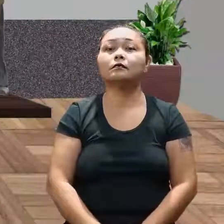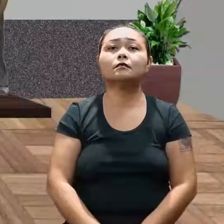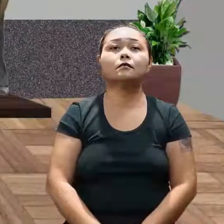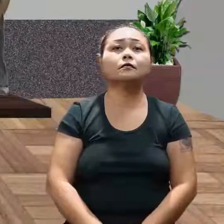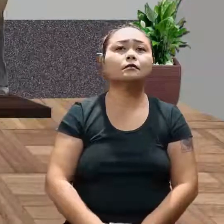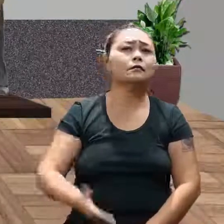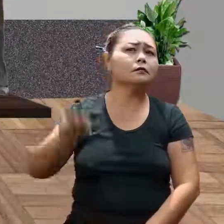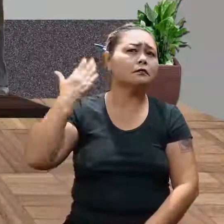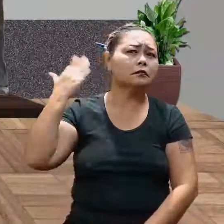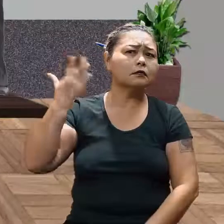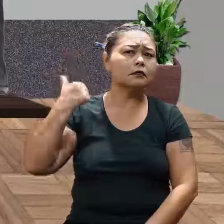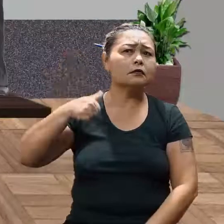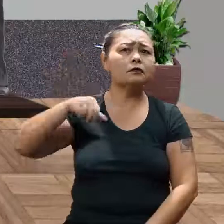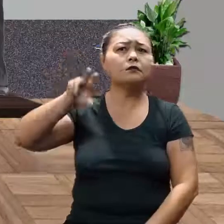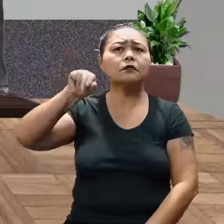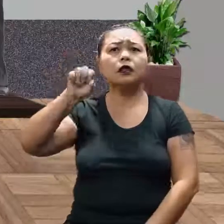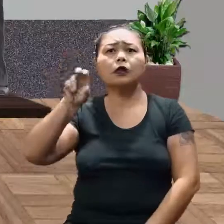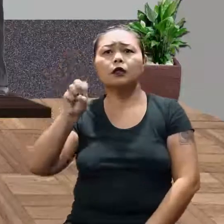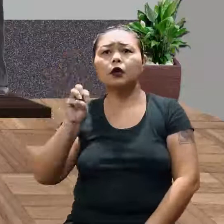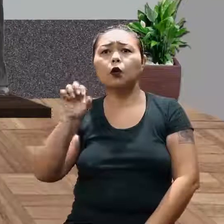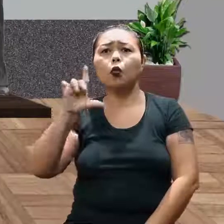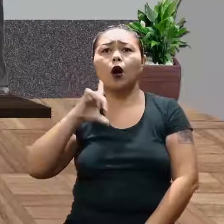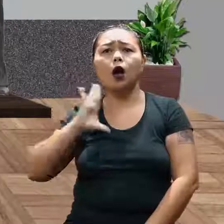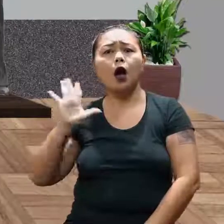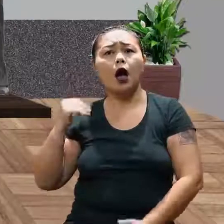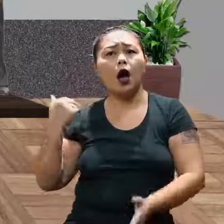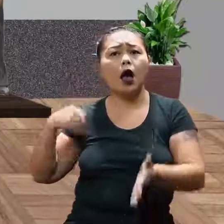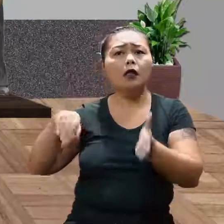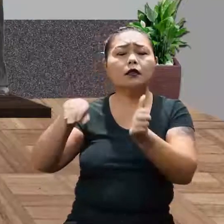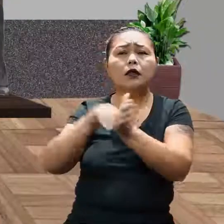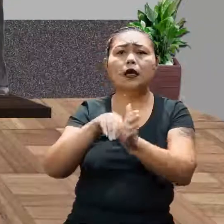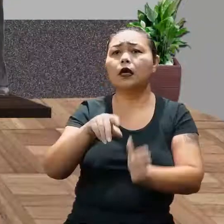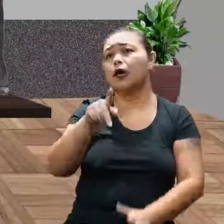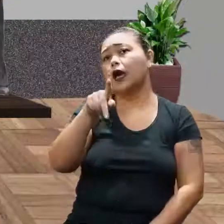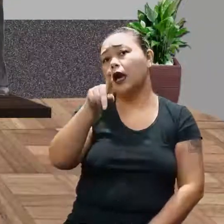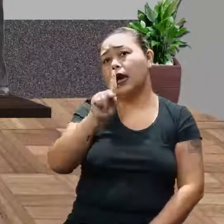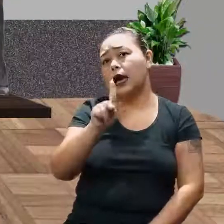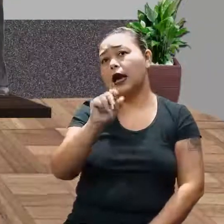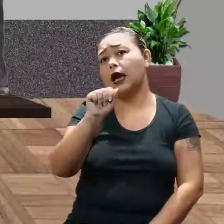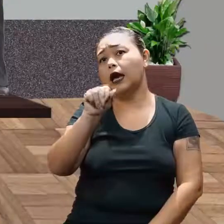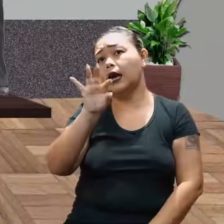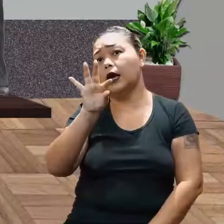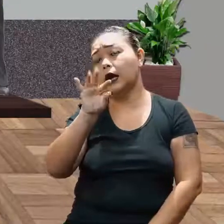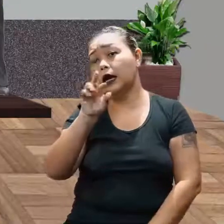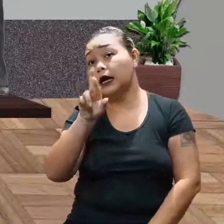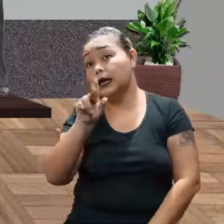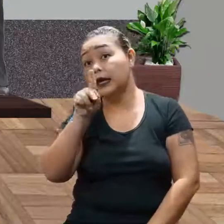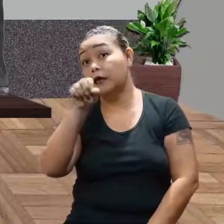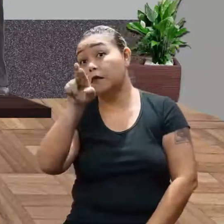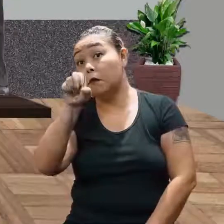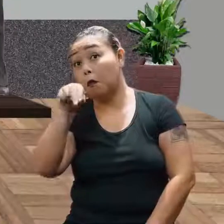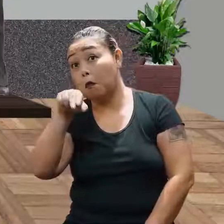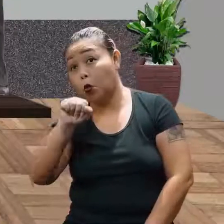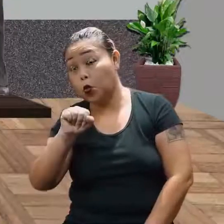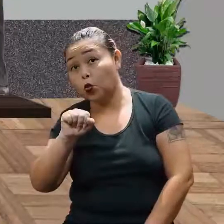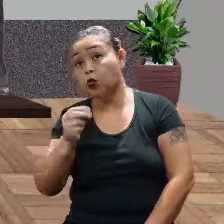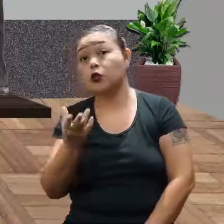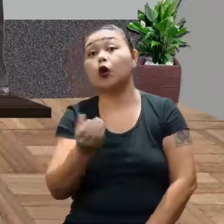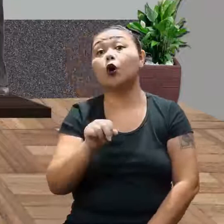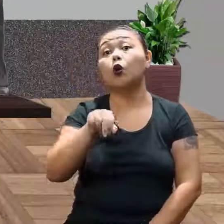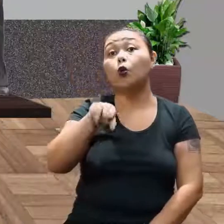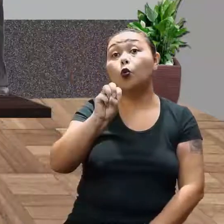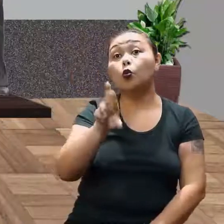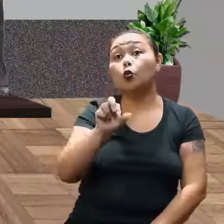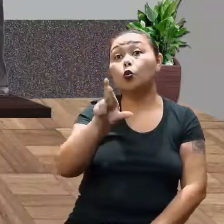Desde lá dos Nhambiquaras até os caripunas aqui do Santo Antônio do Rio Madeira, até os uaris que ficavam também